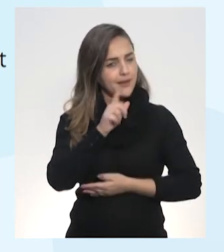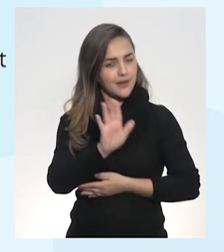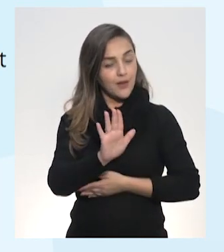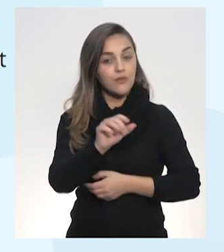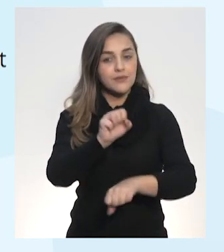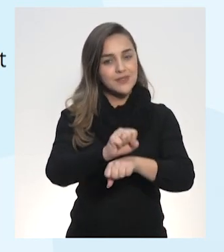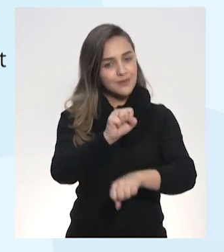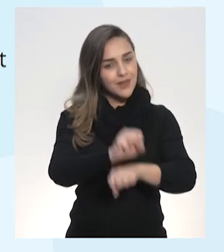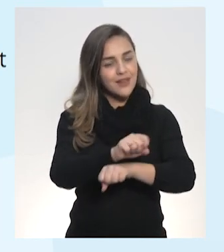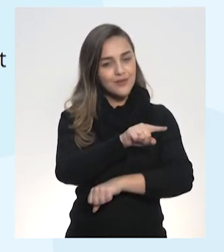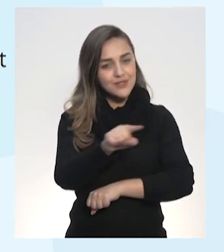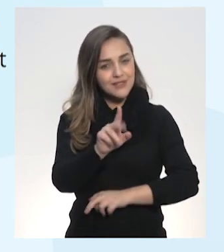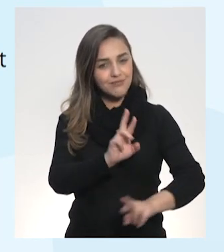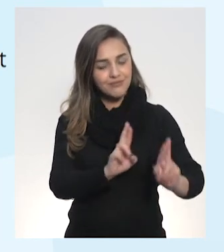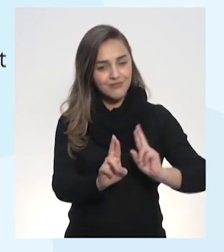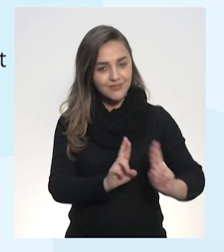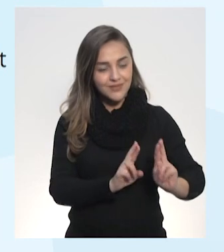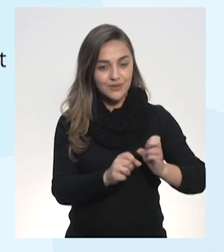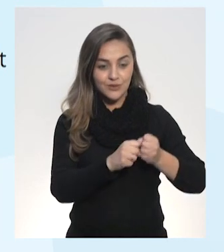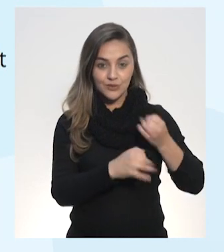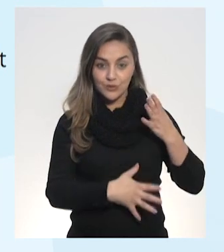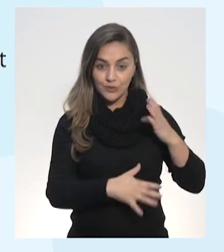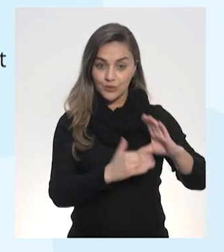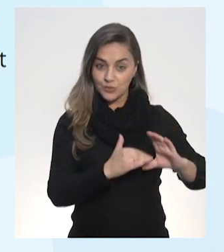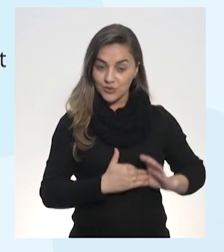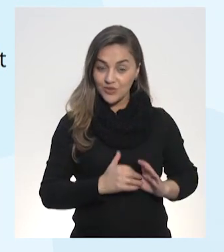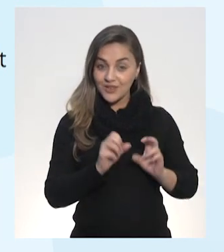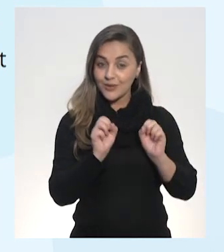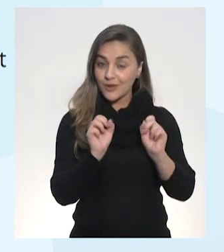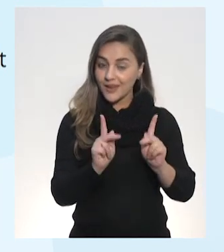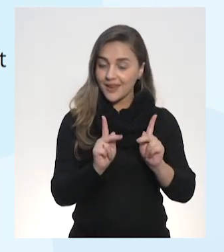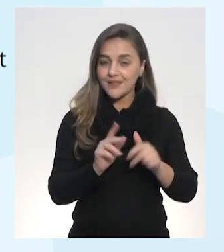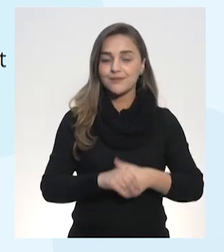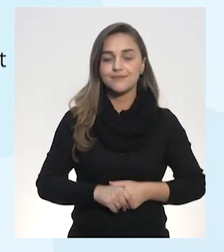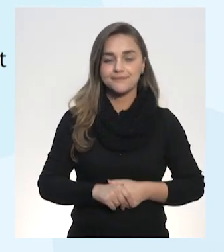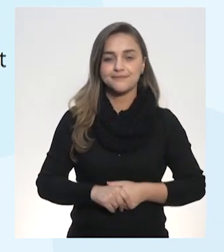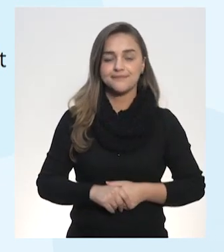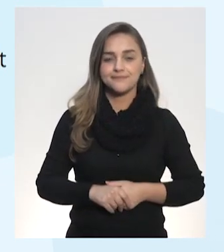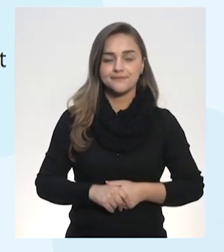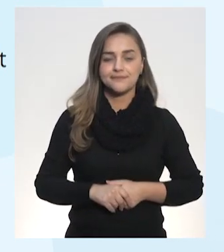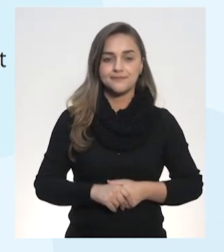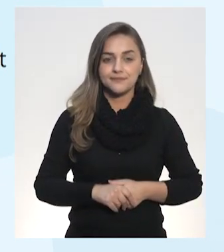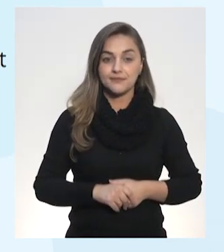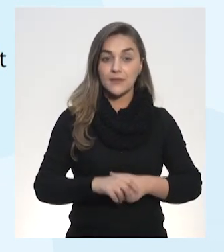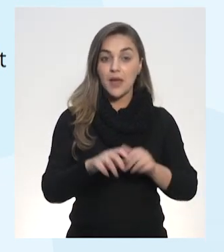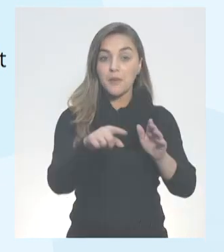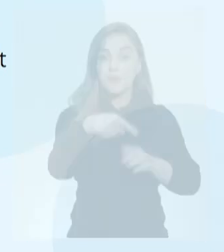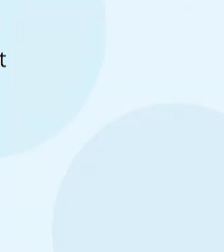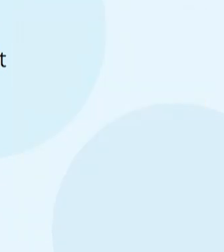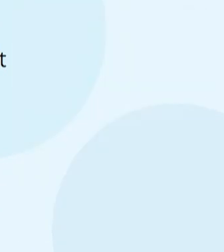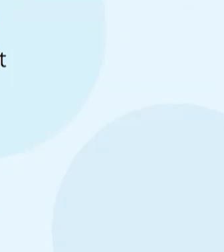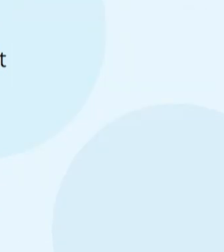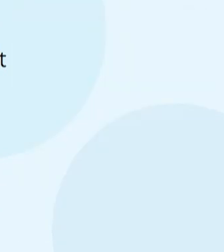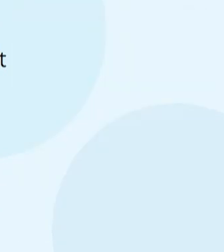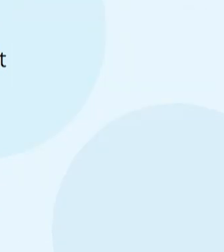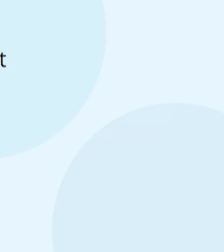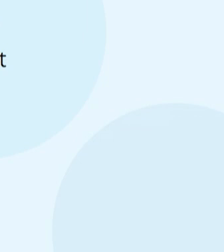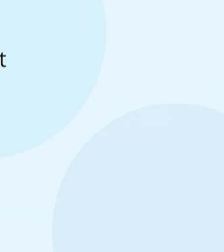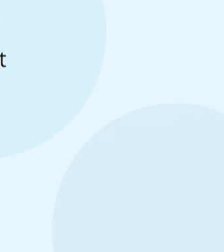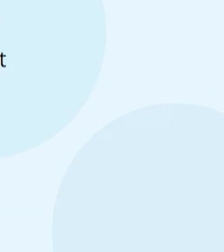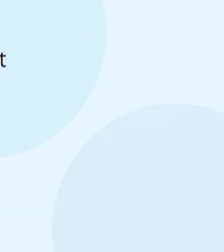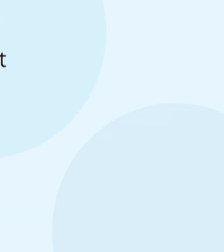gente vai, a leitura, vão já respondendo, coloquem todas de uma vez e já coloquem. Então a primeira frase está falando, a gente não vai traduzir ainda,